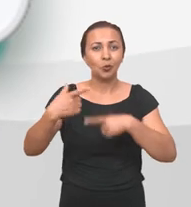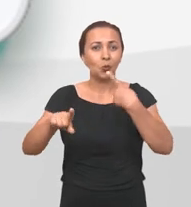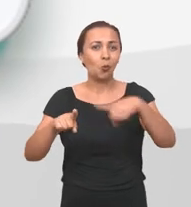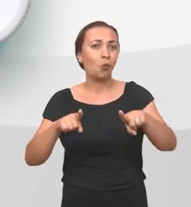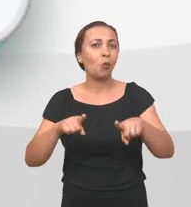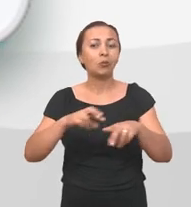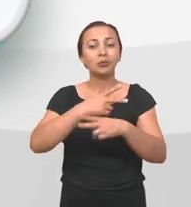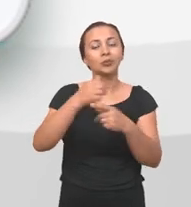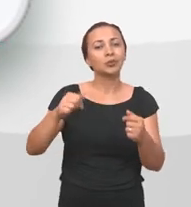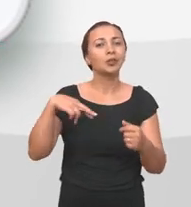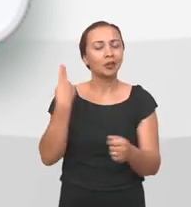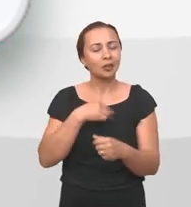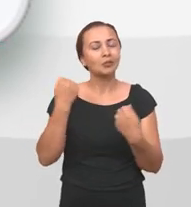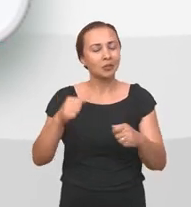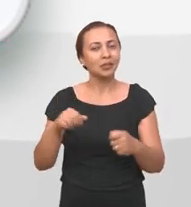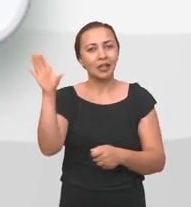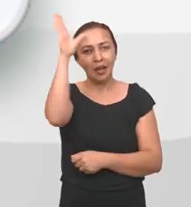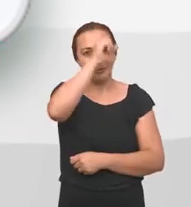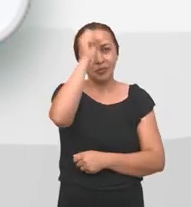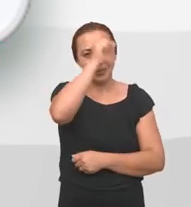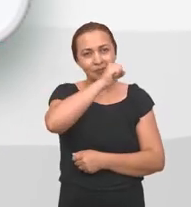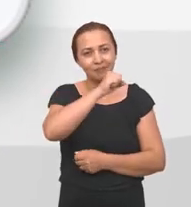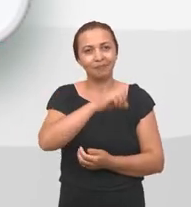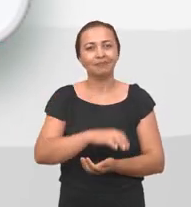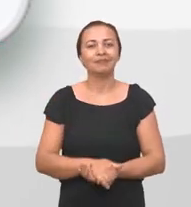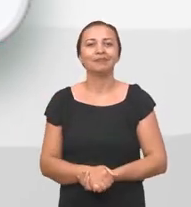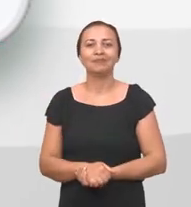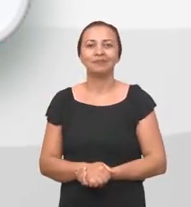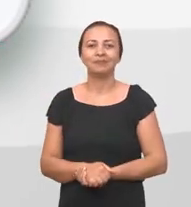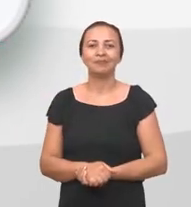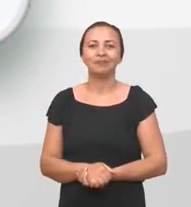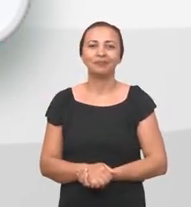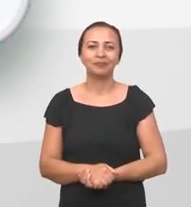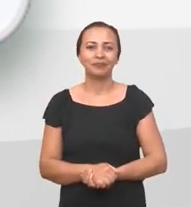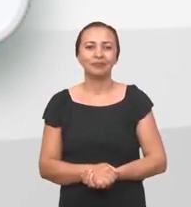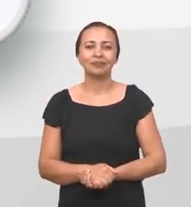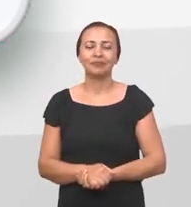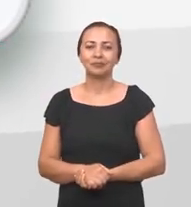habilidades que a gente precisa dominar, né, muitas vezes.